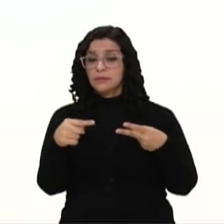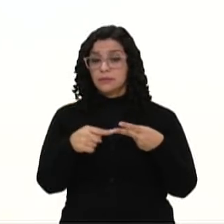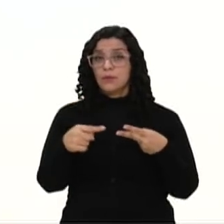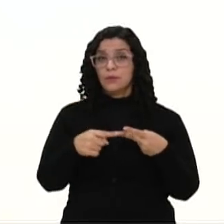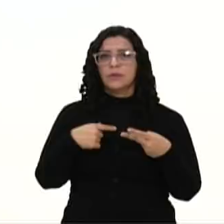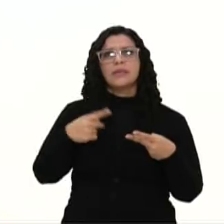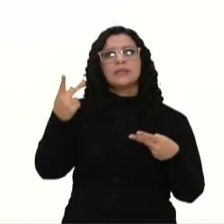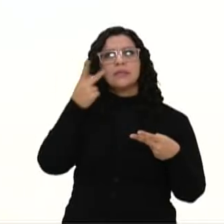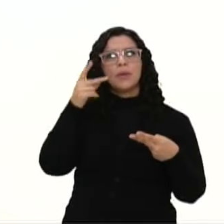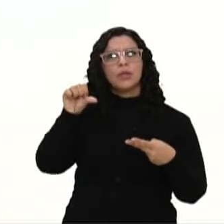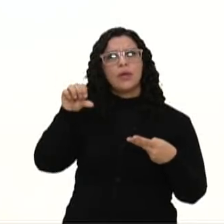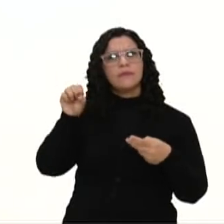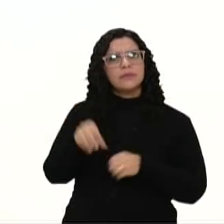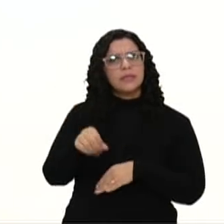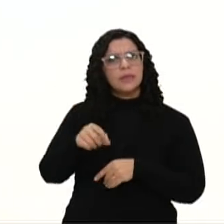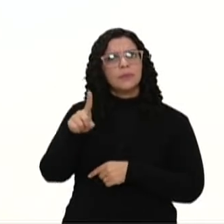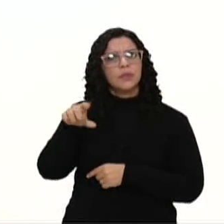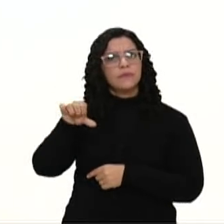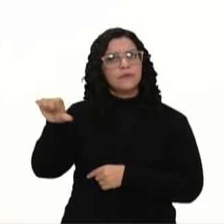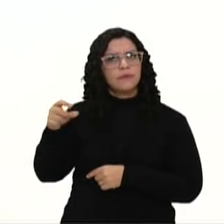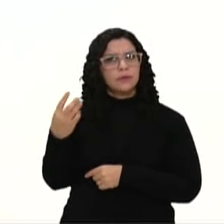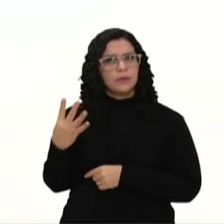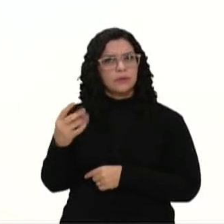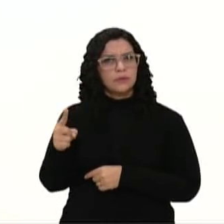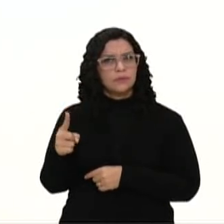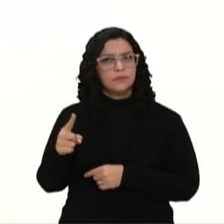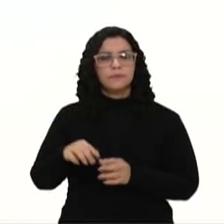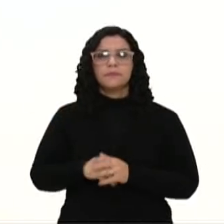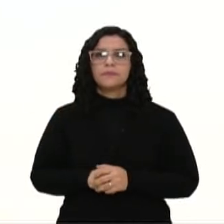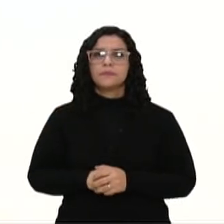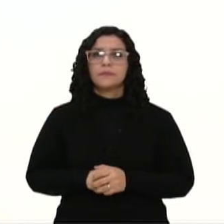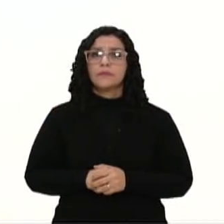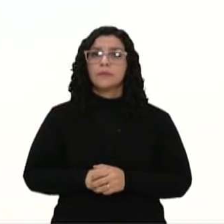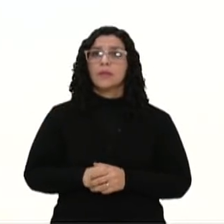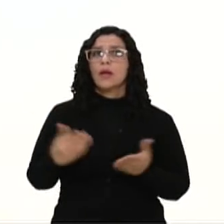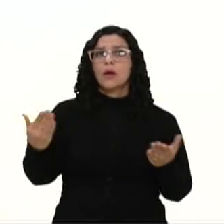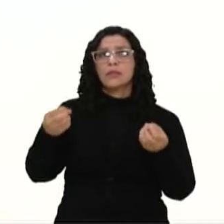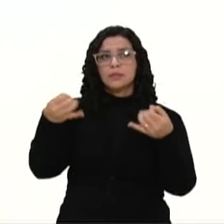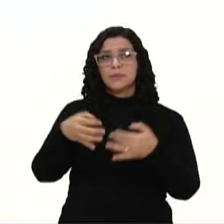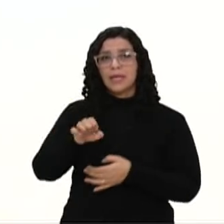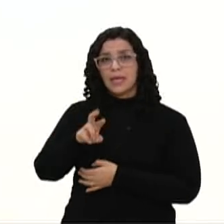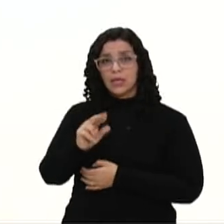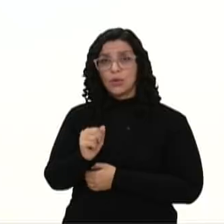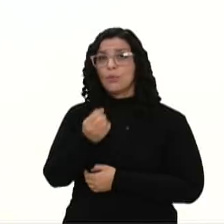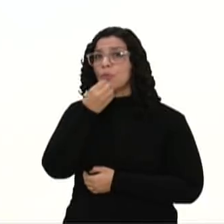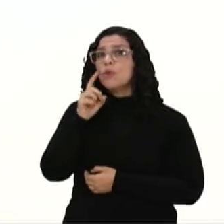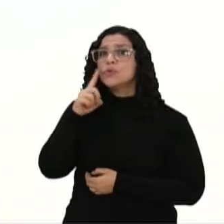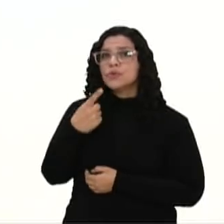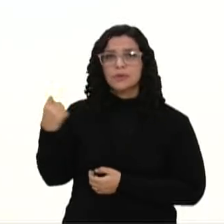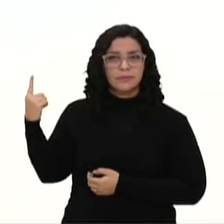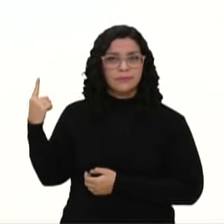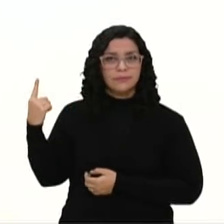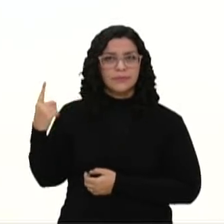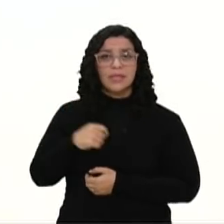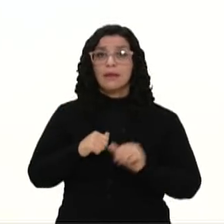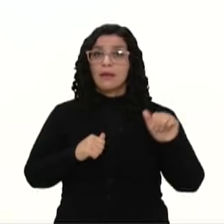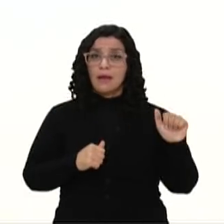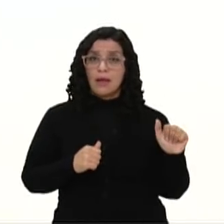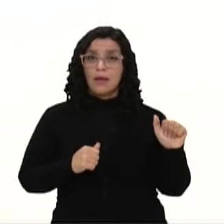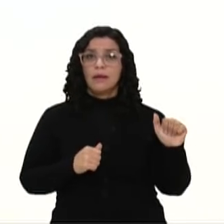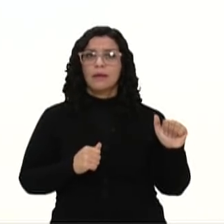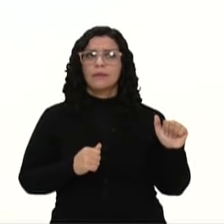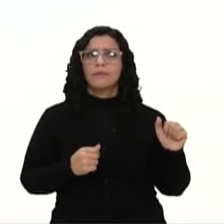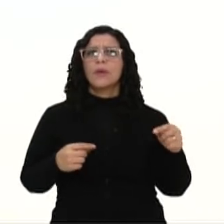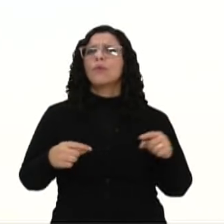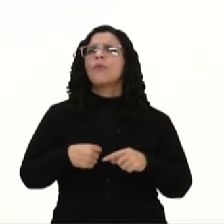São Paulo, 9 de setembro de 1941. Érico Veríssimo, bons dias. Letra A. Em